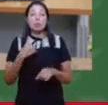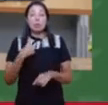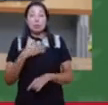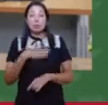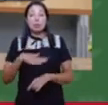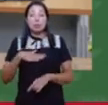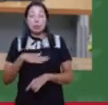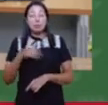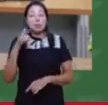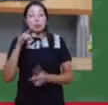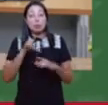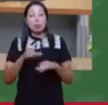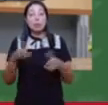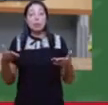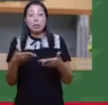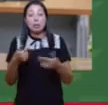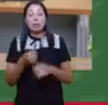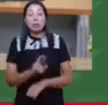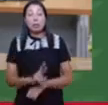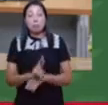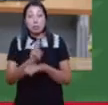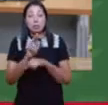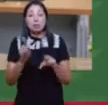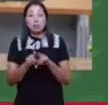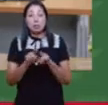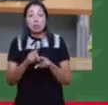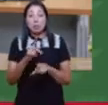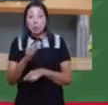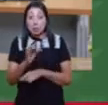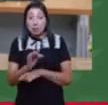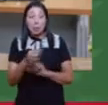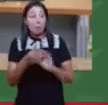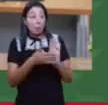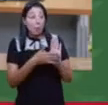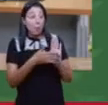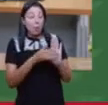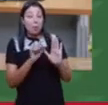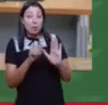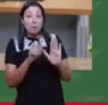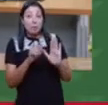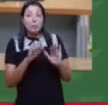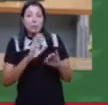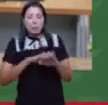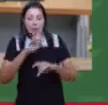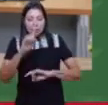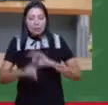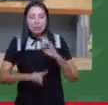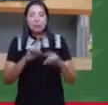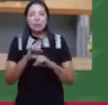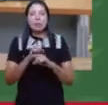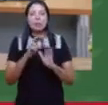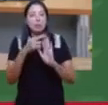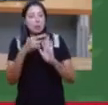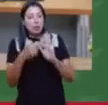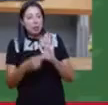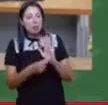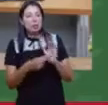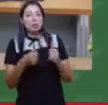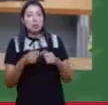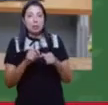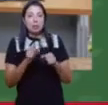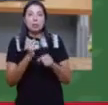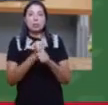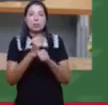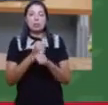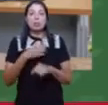queremos garantir agora na representação. Inclusive, o PT está com uma proposta de mais elevada do que o relatório que está sendo